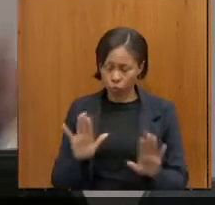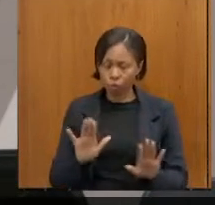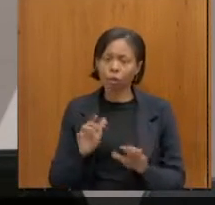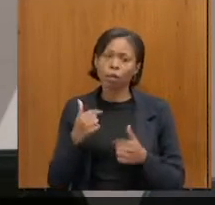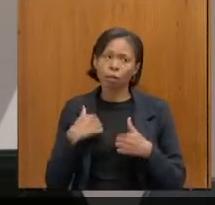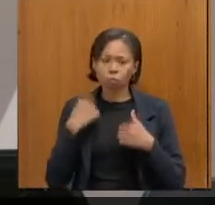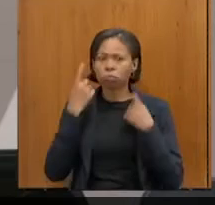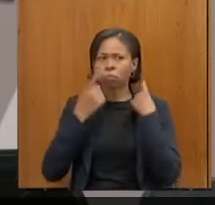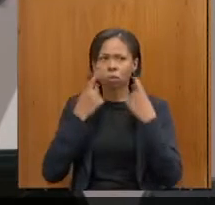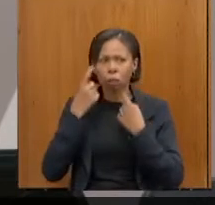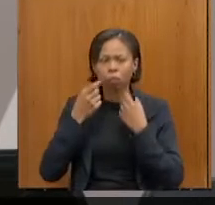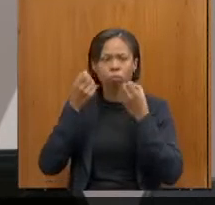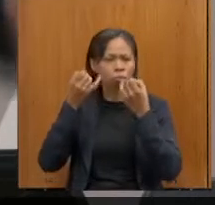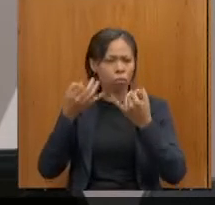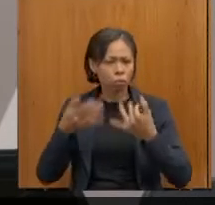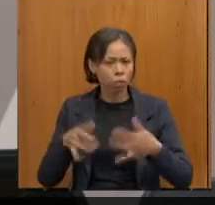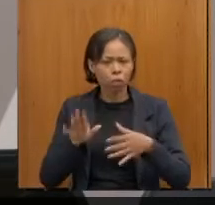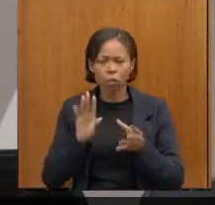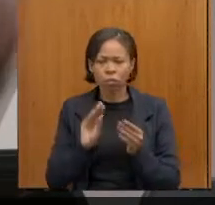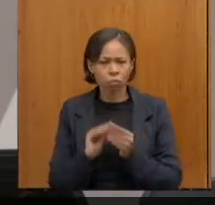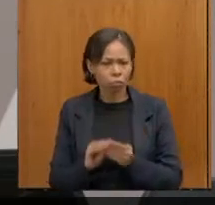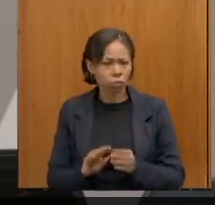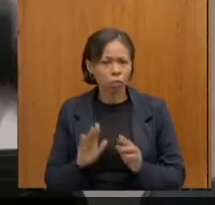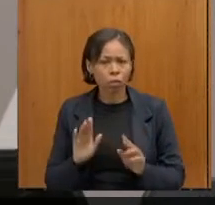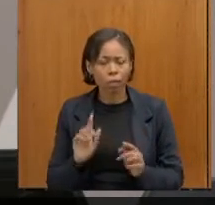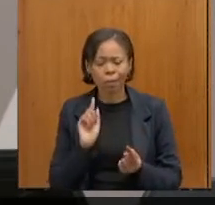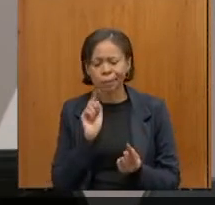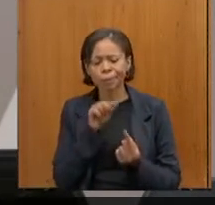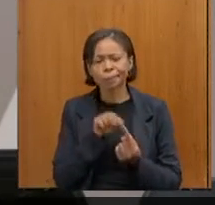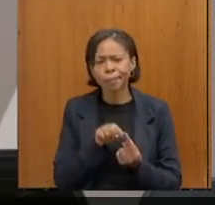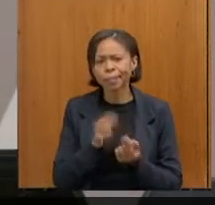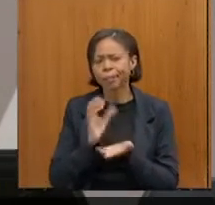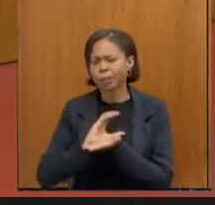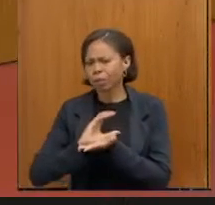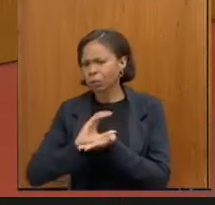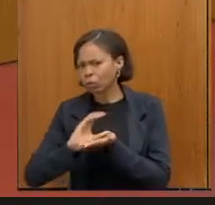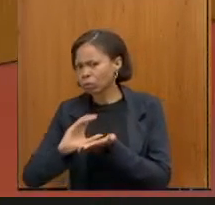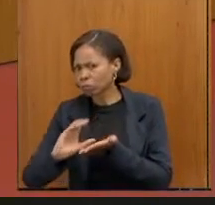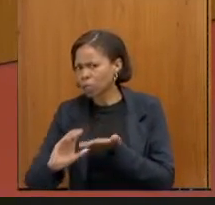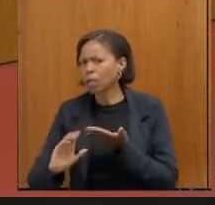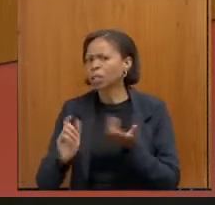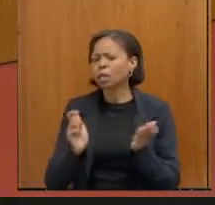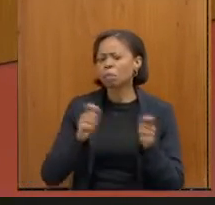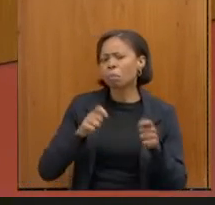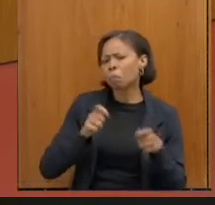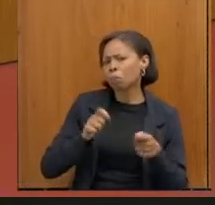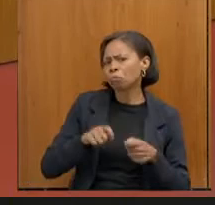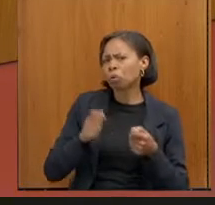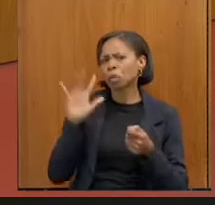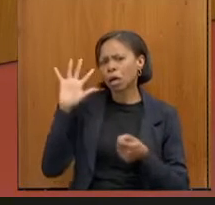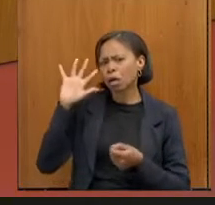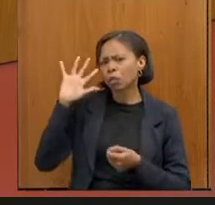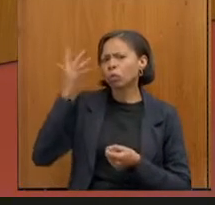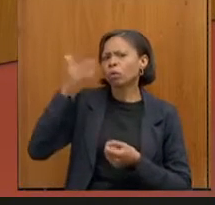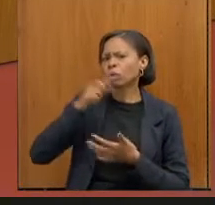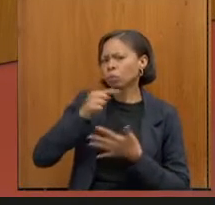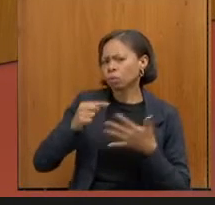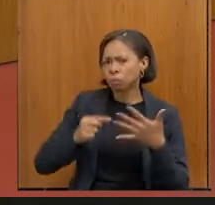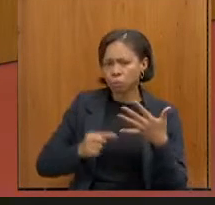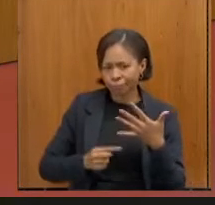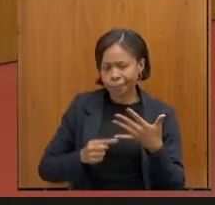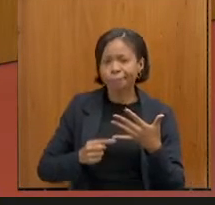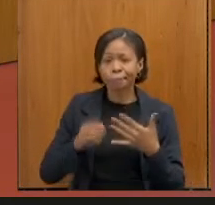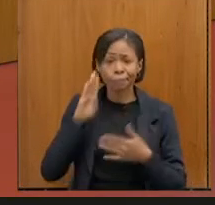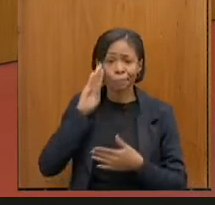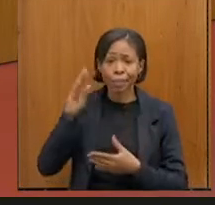minha preocupação a respeito Oi gatas dos investimentos e das possibilidades sobretudo